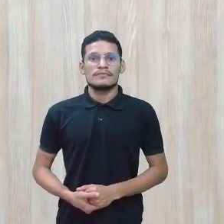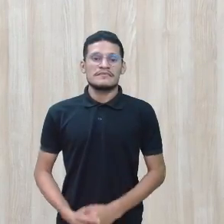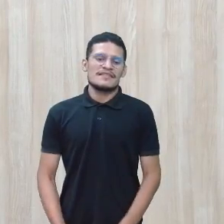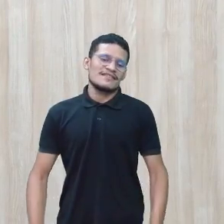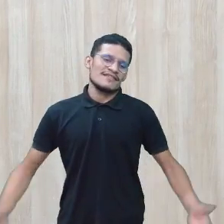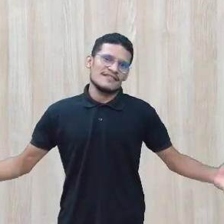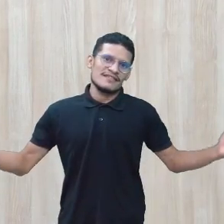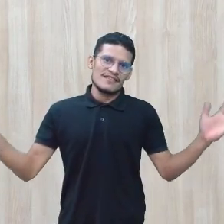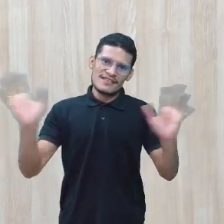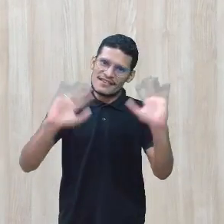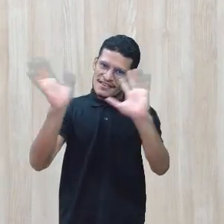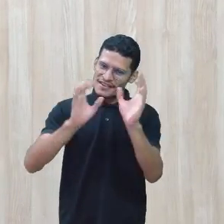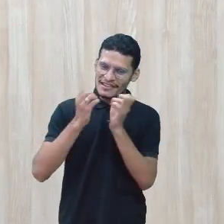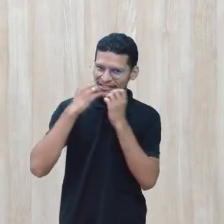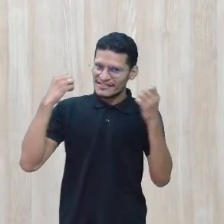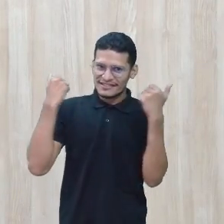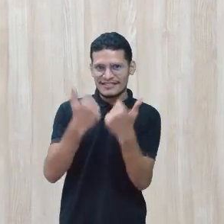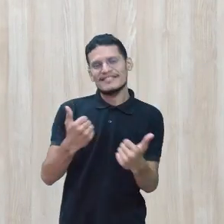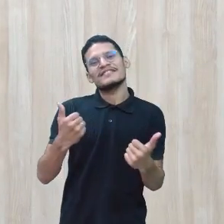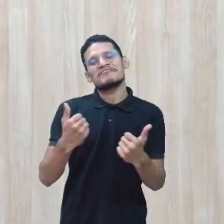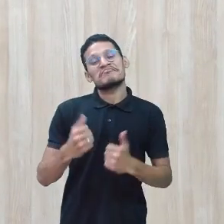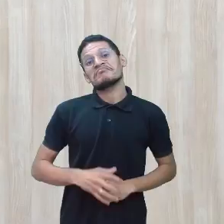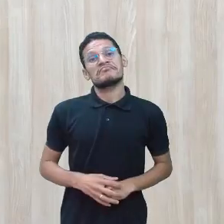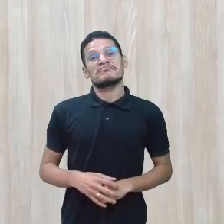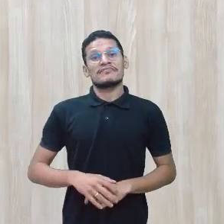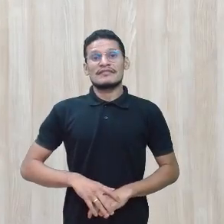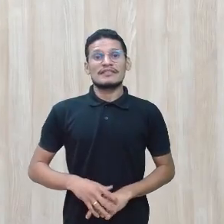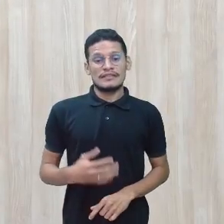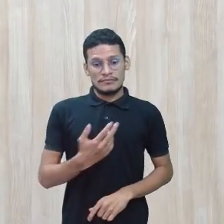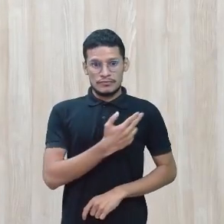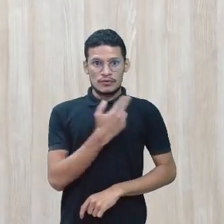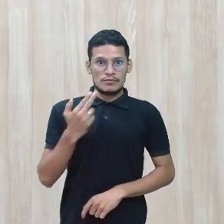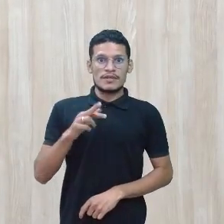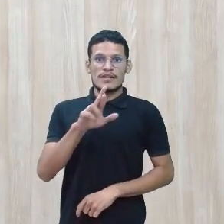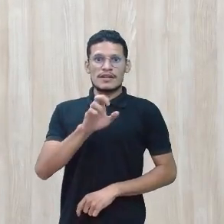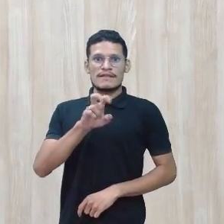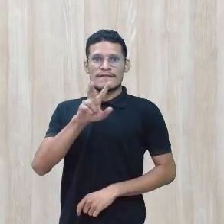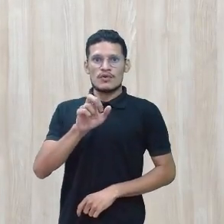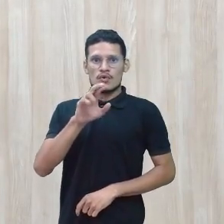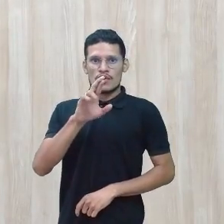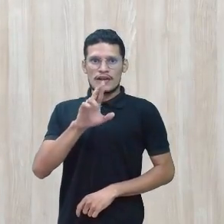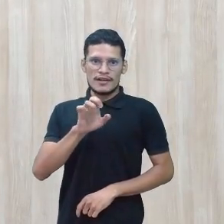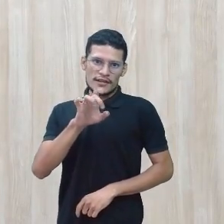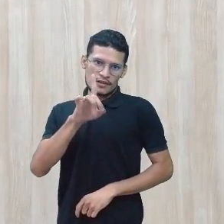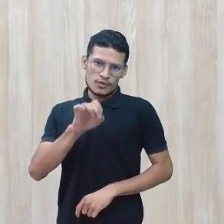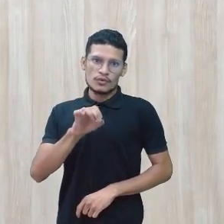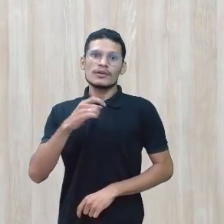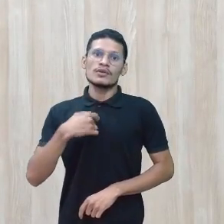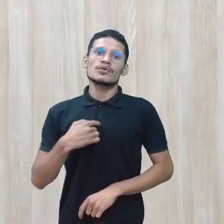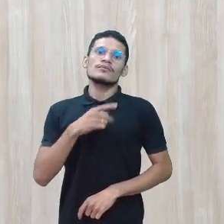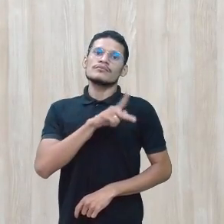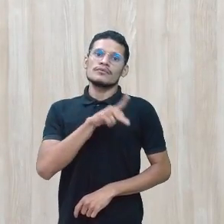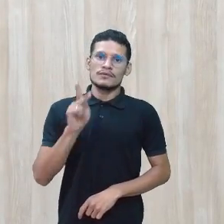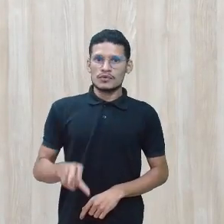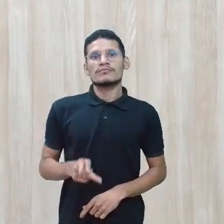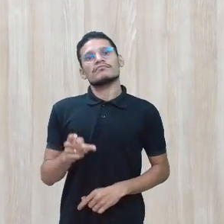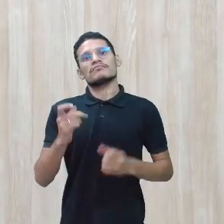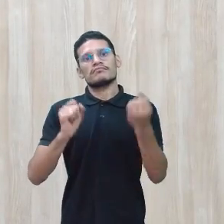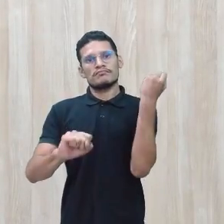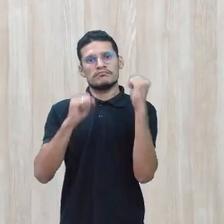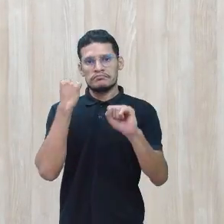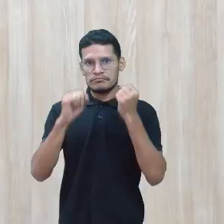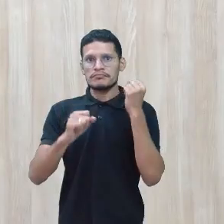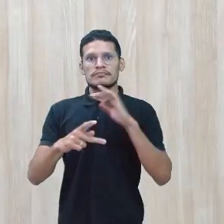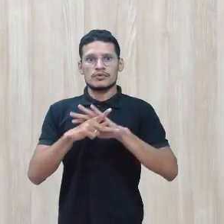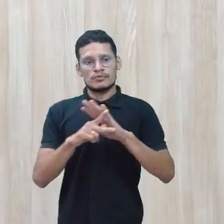Fala, minha bênção, tudo bem com vocês? Bom, para quem não me conhece, eu me chamo Revoredo, sou professor de Educação Física para escolas de